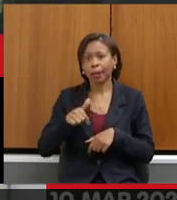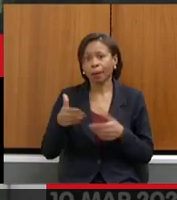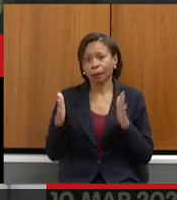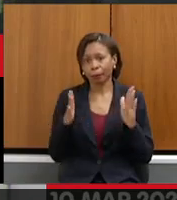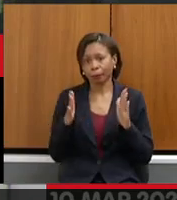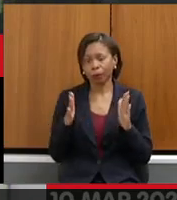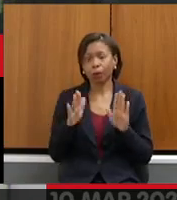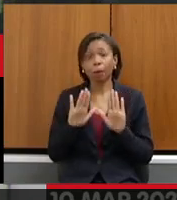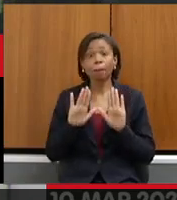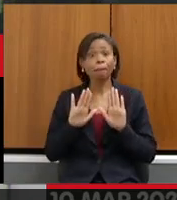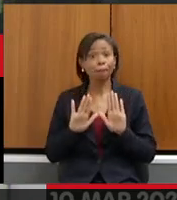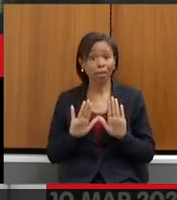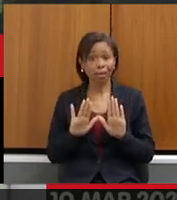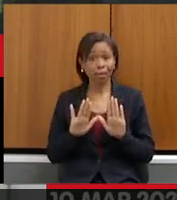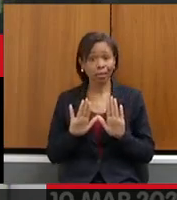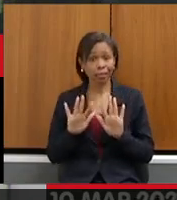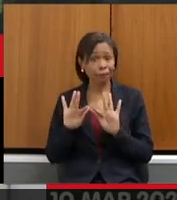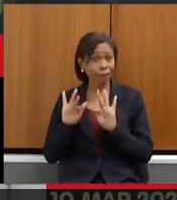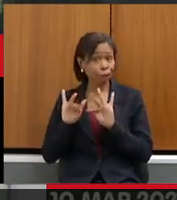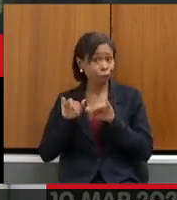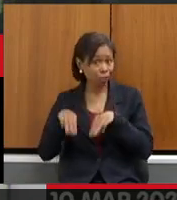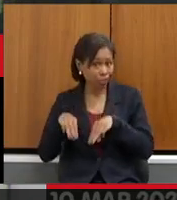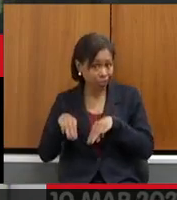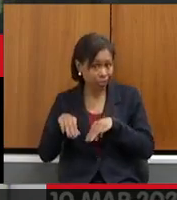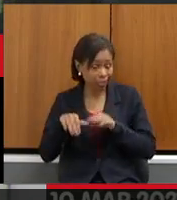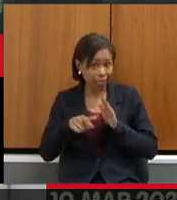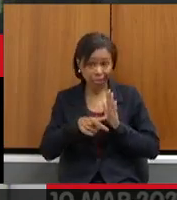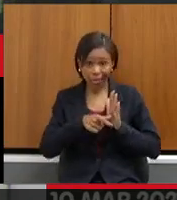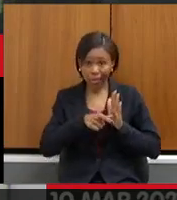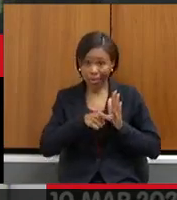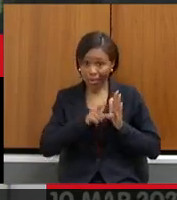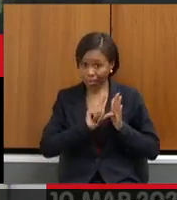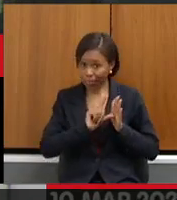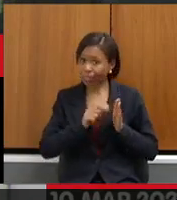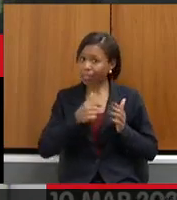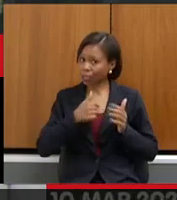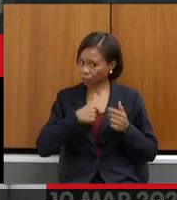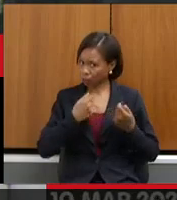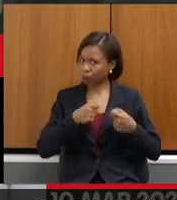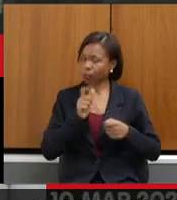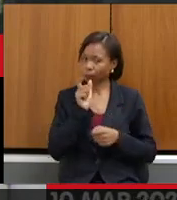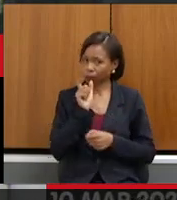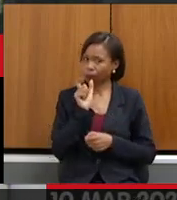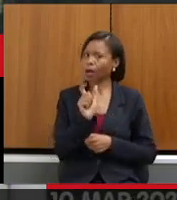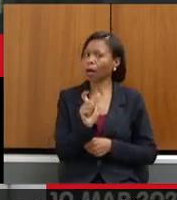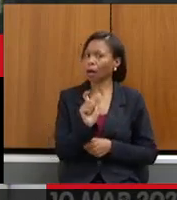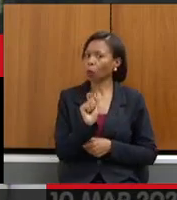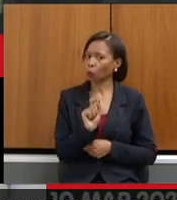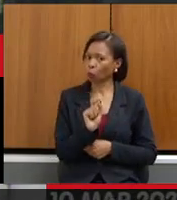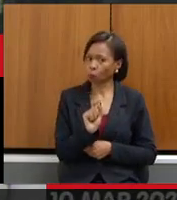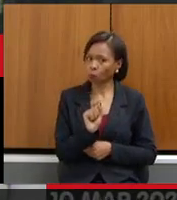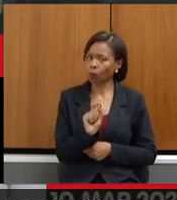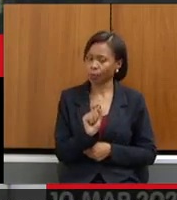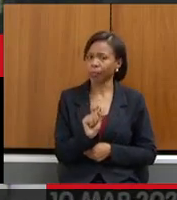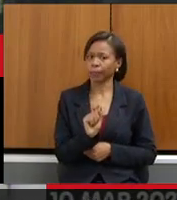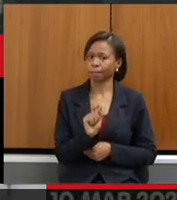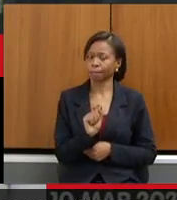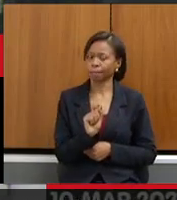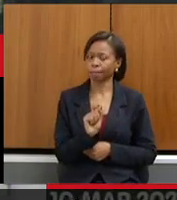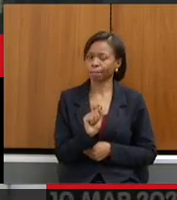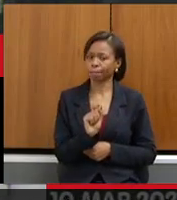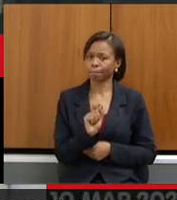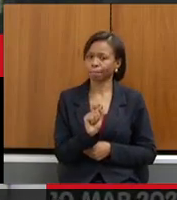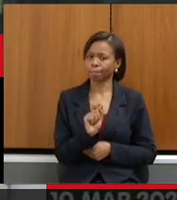mas eu não posso finalizar essas palavras aqui na casa dos mineiros sem trazer o nosso